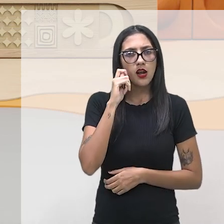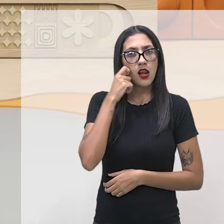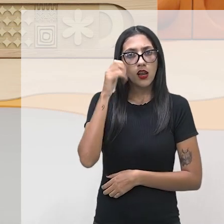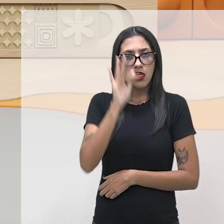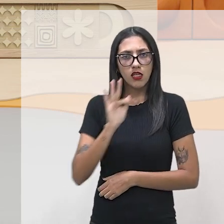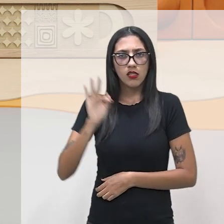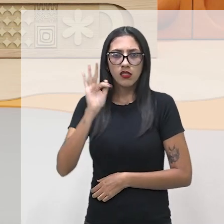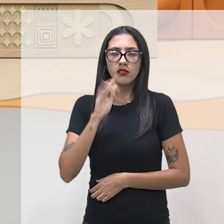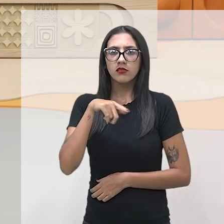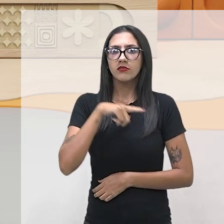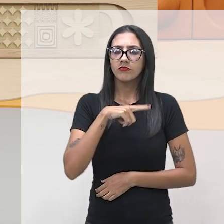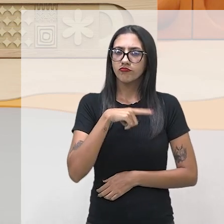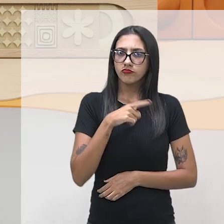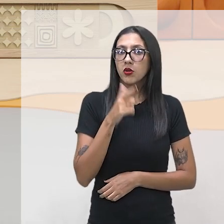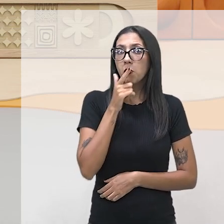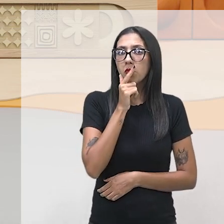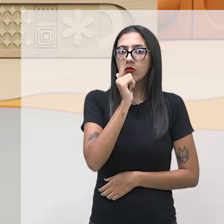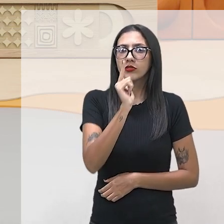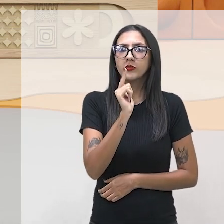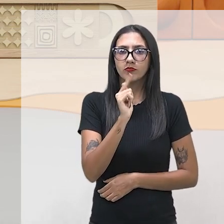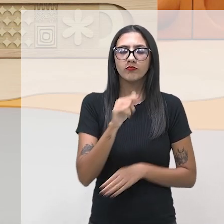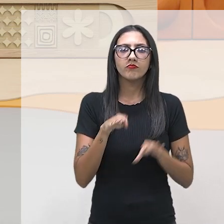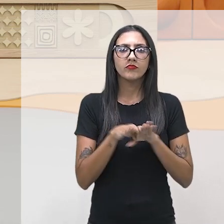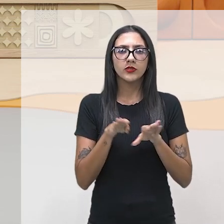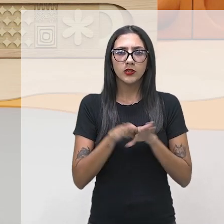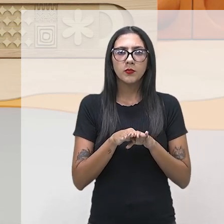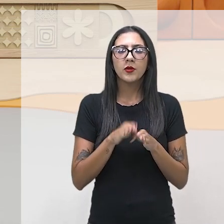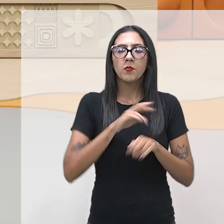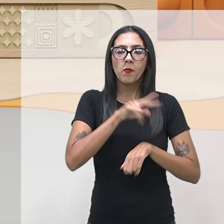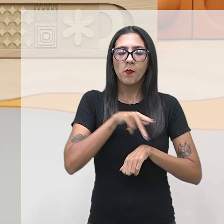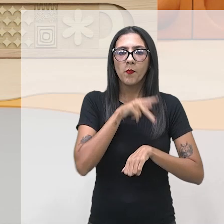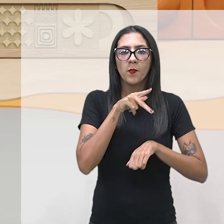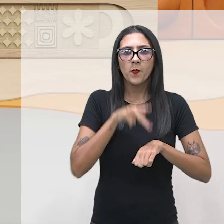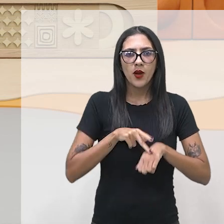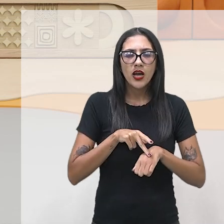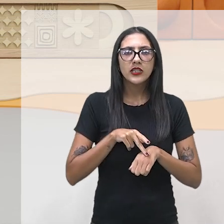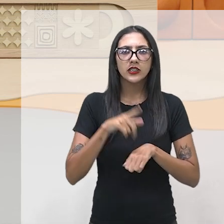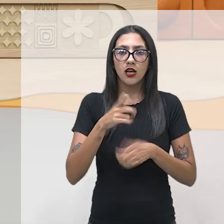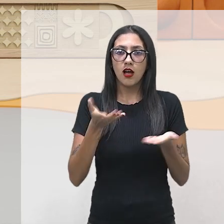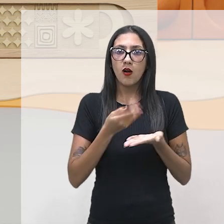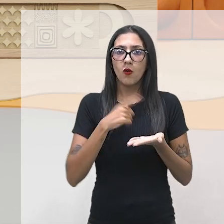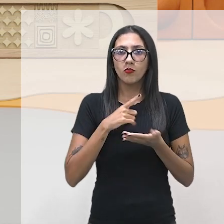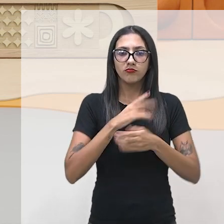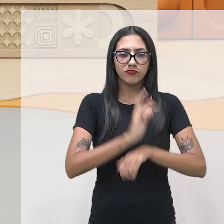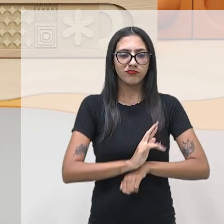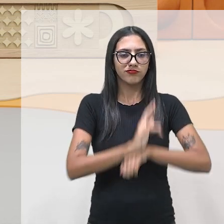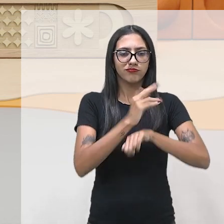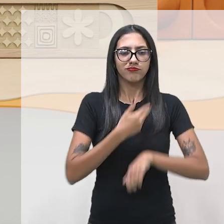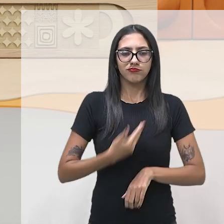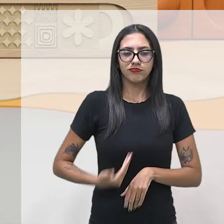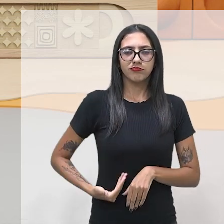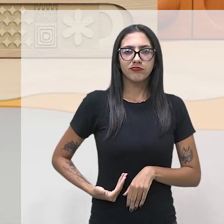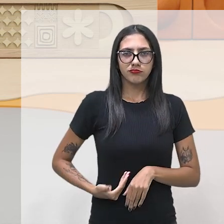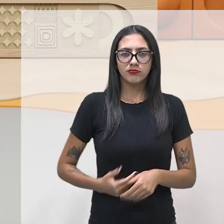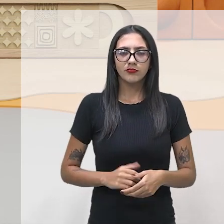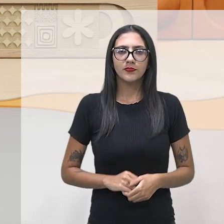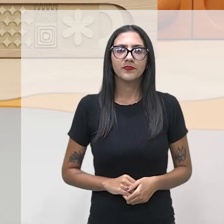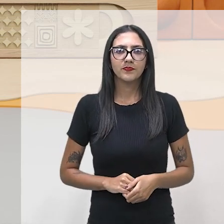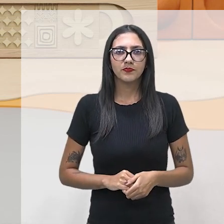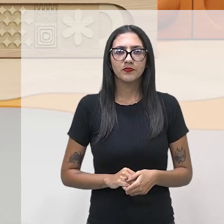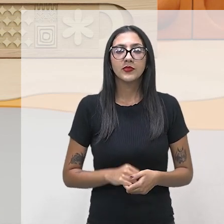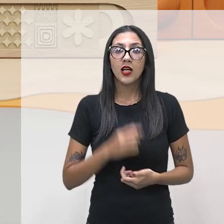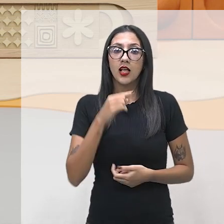fato, que teve sucesso, e instituiu um país governado por negros ex-escravizados. E aconteceu lá,